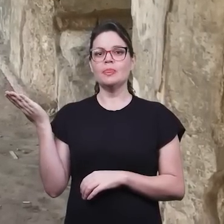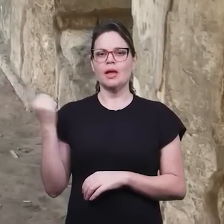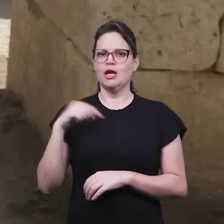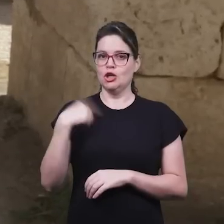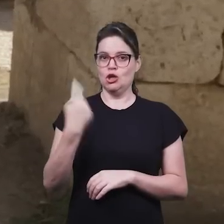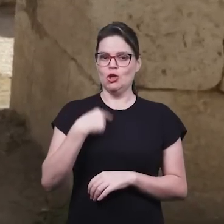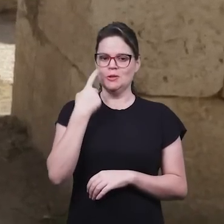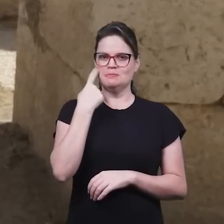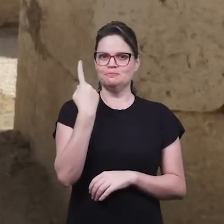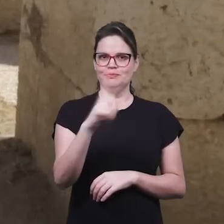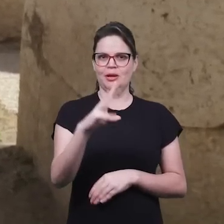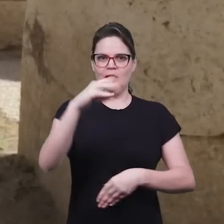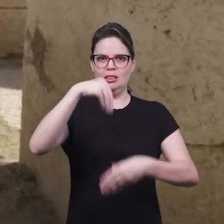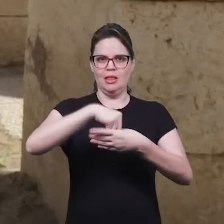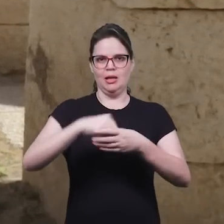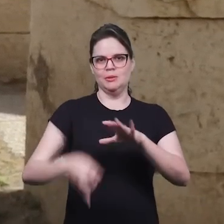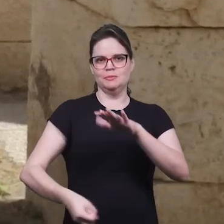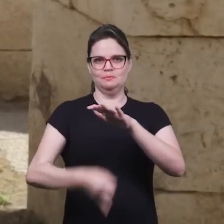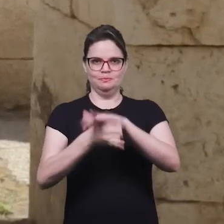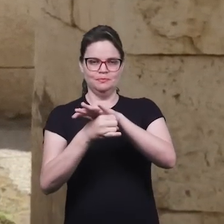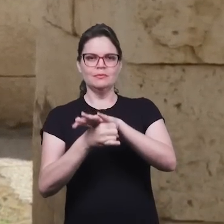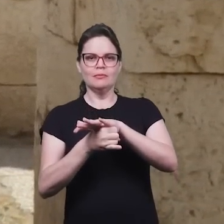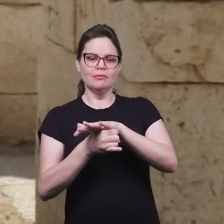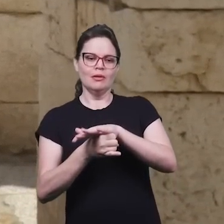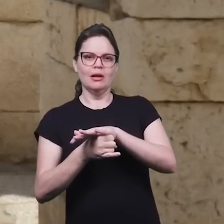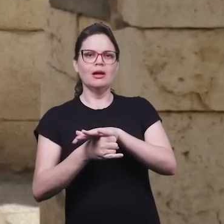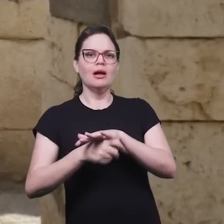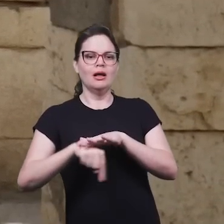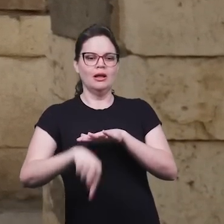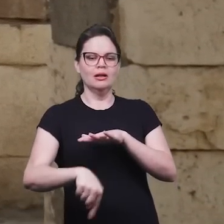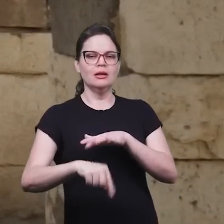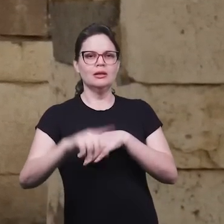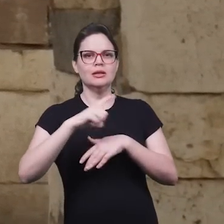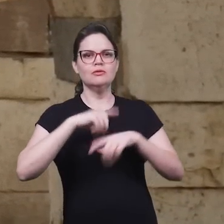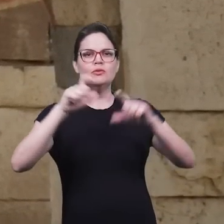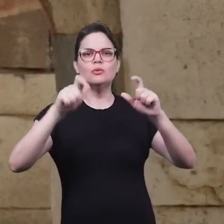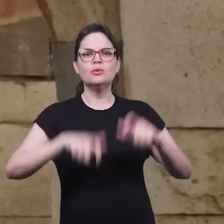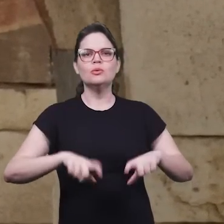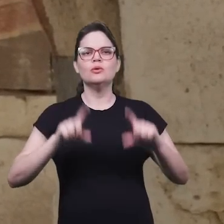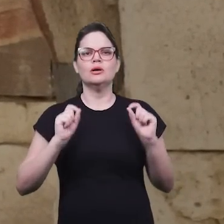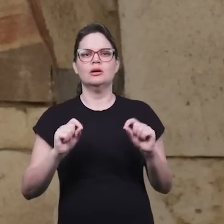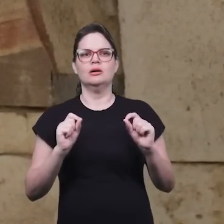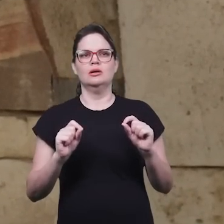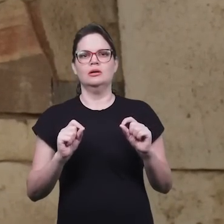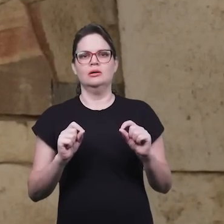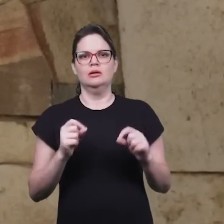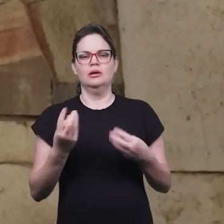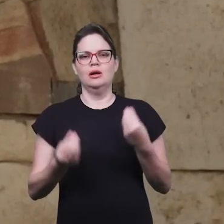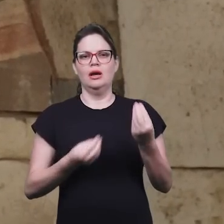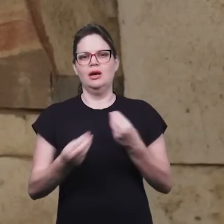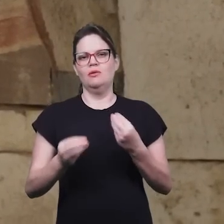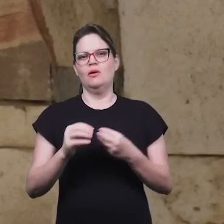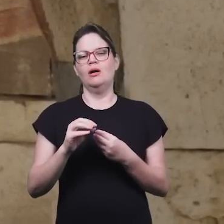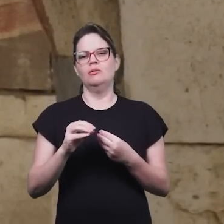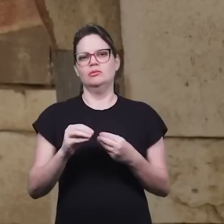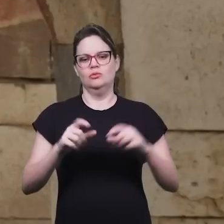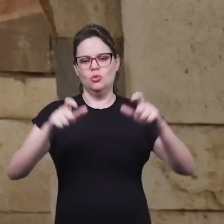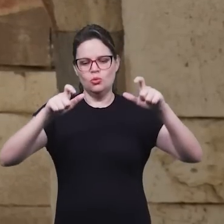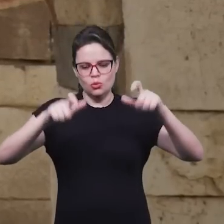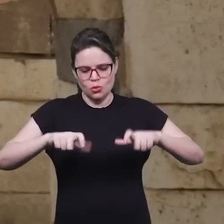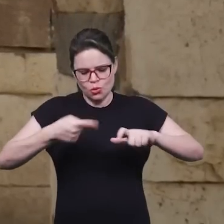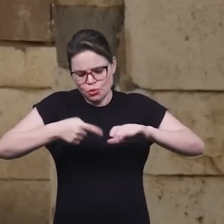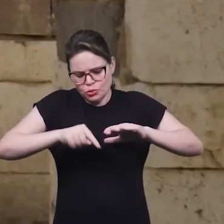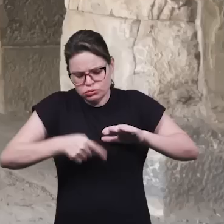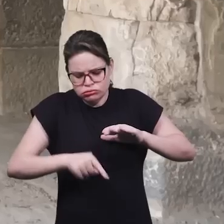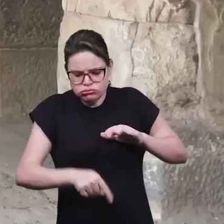nos subterrâneos ali de Esmirna, onde nós podemos entrar ali em umas alas, onde existe ali uma espécie de uns fossos. E ali